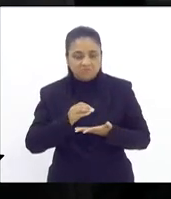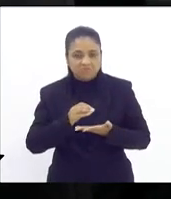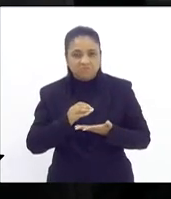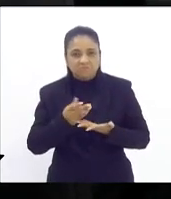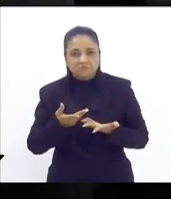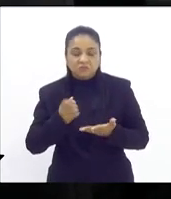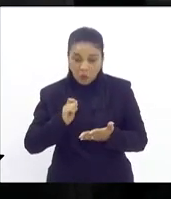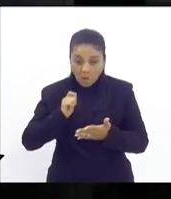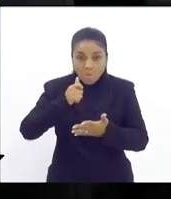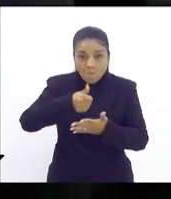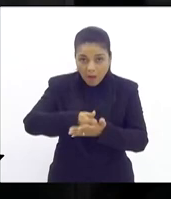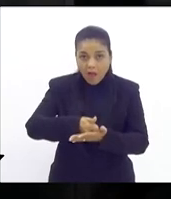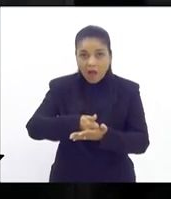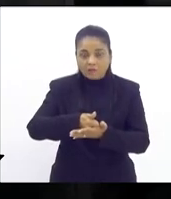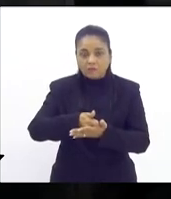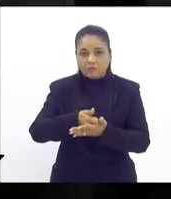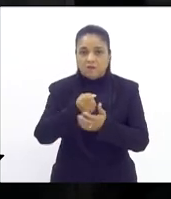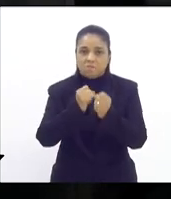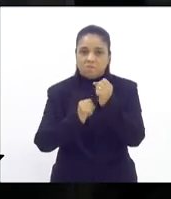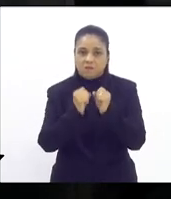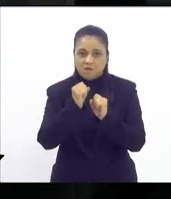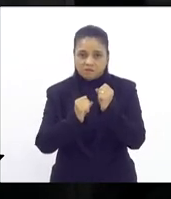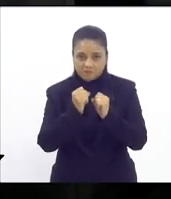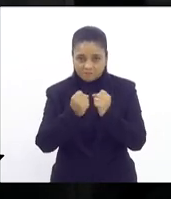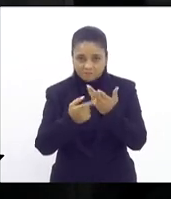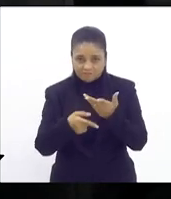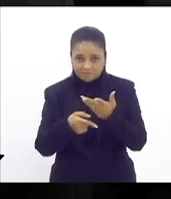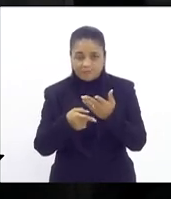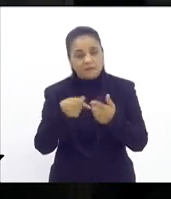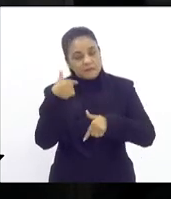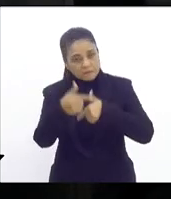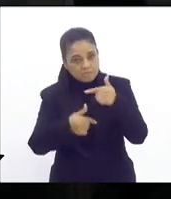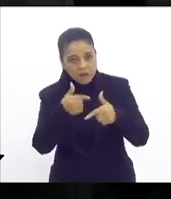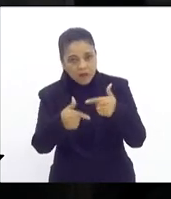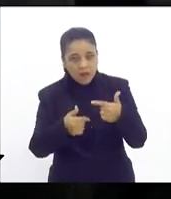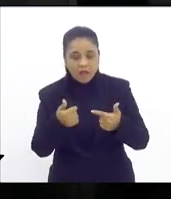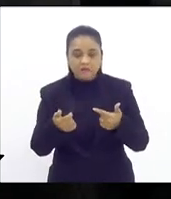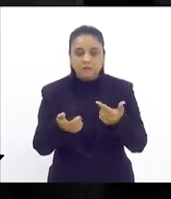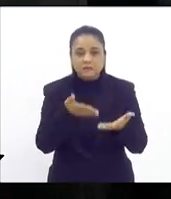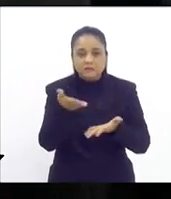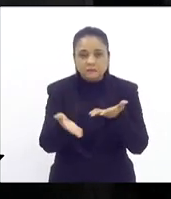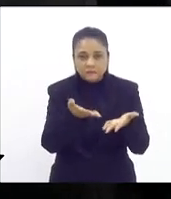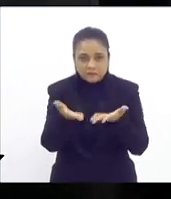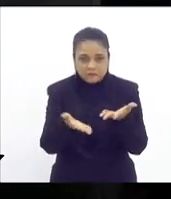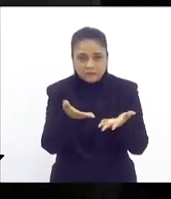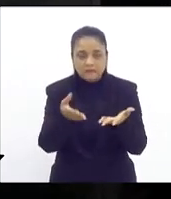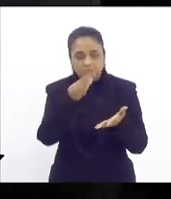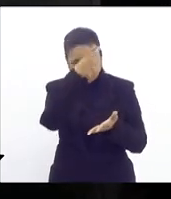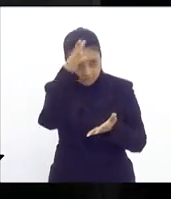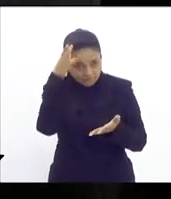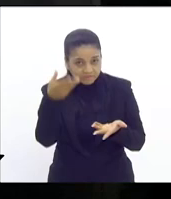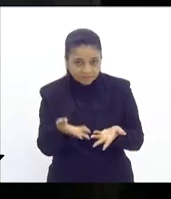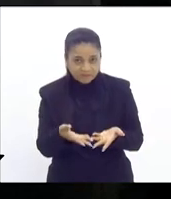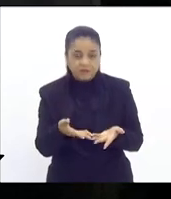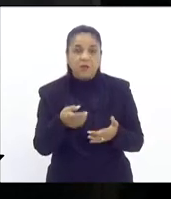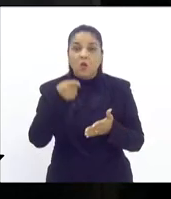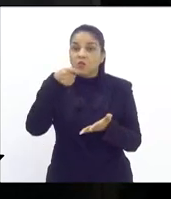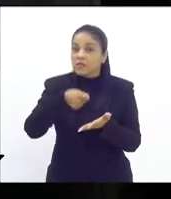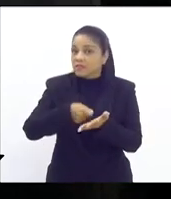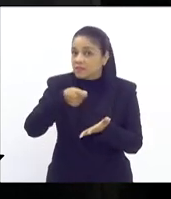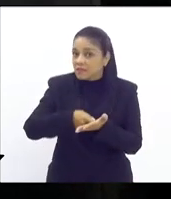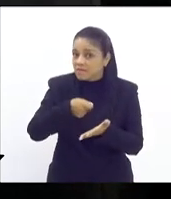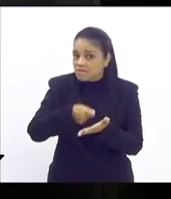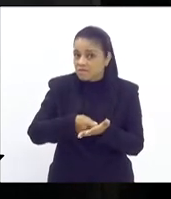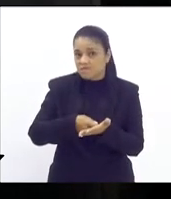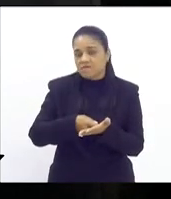são pagos para trabalhar né para fornecer né então eu acho que é um dever deles